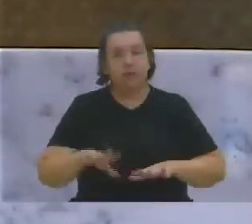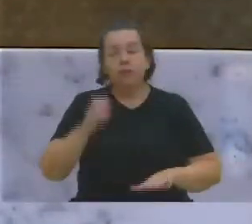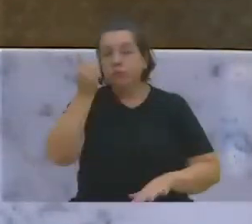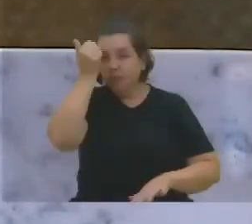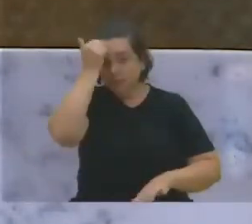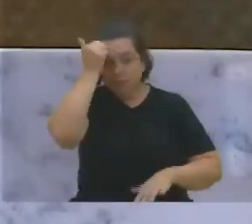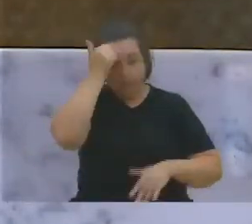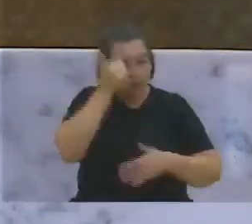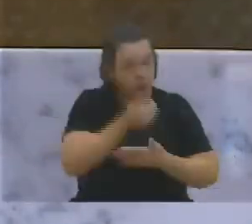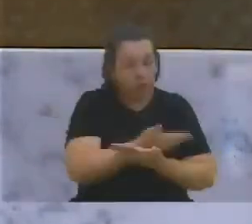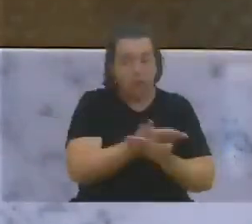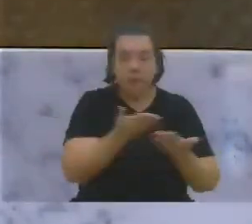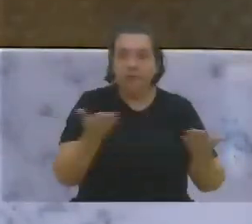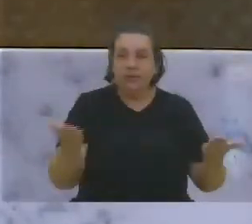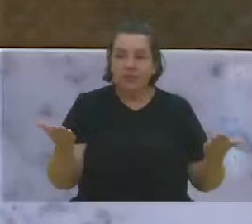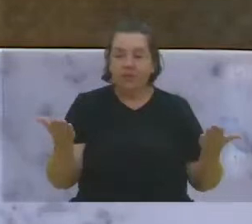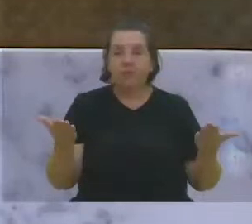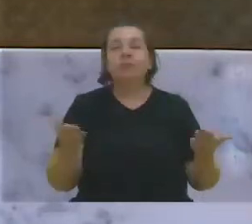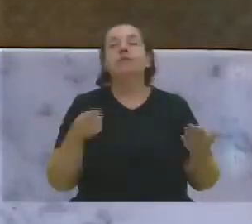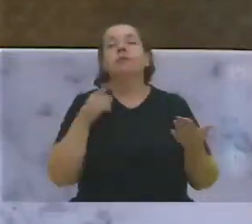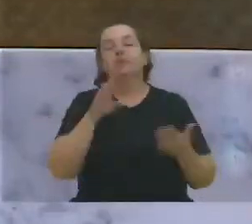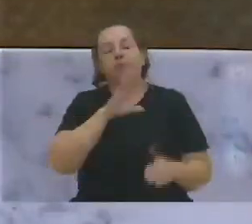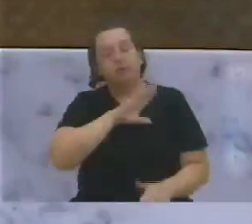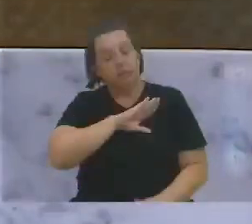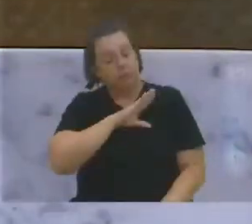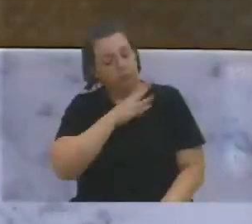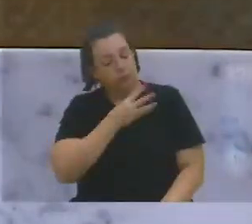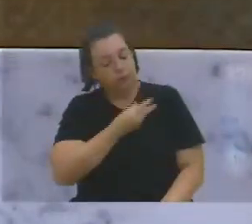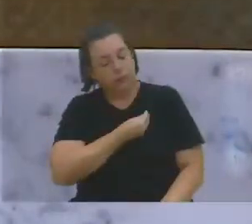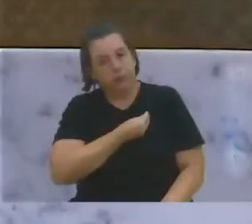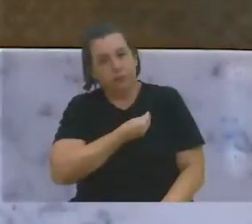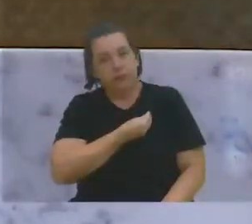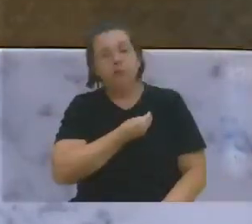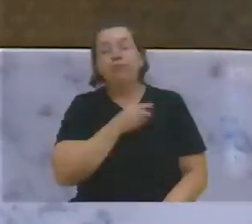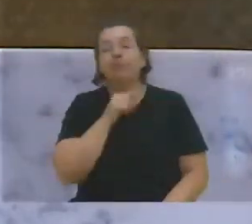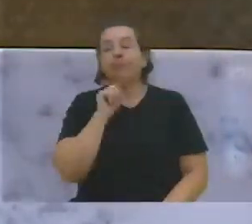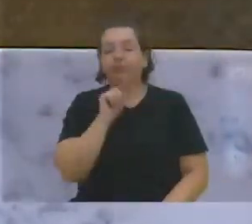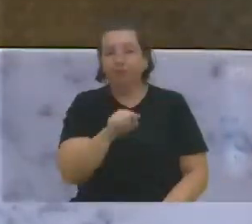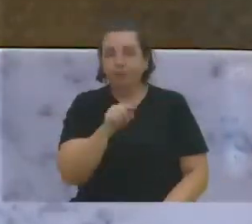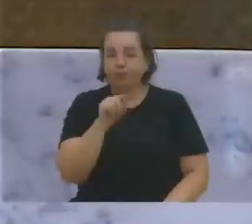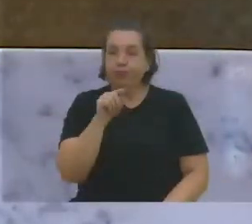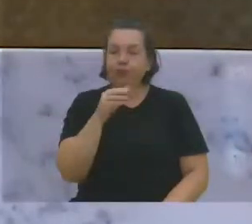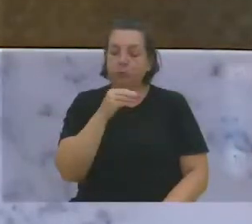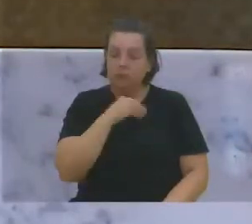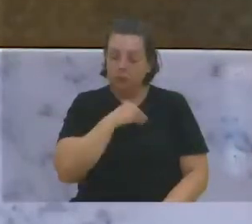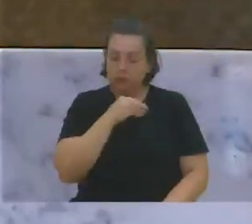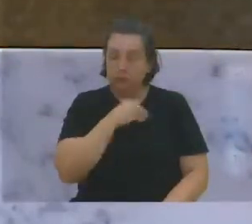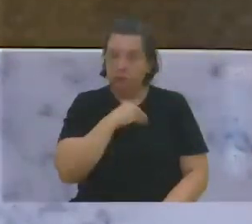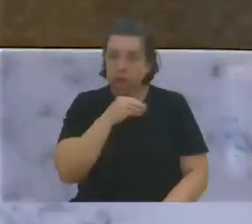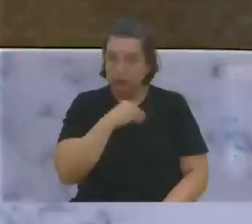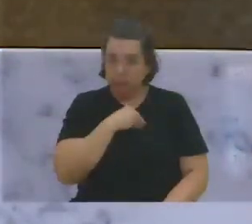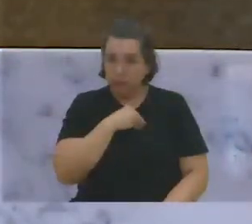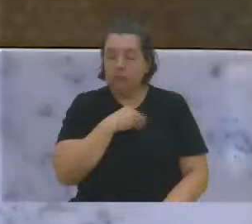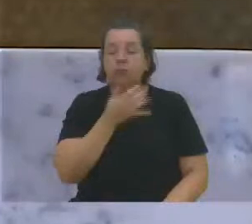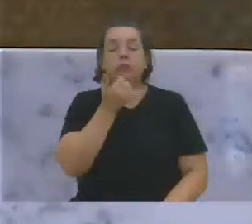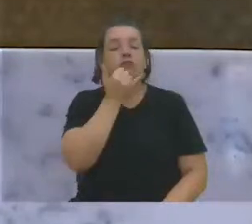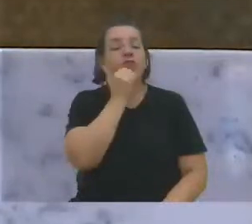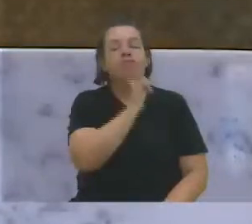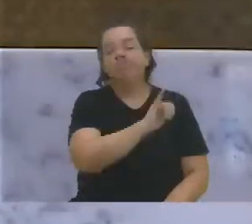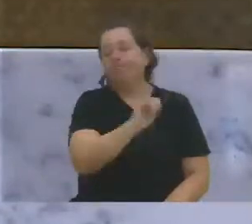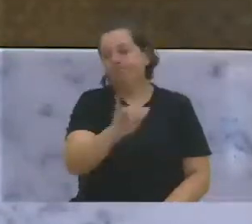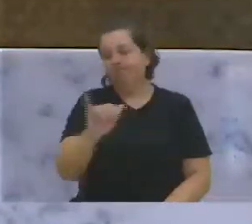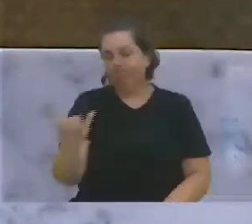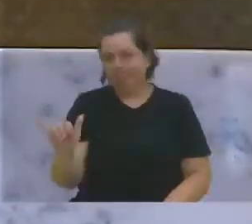Arrependei-vos, portanto, e convertei-vos, para que vossos pecados sejam